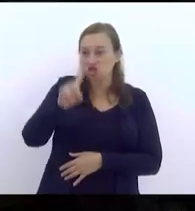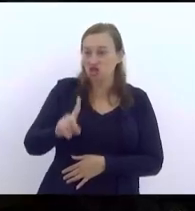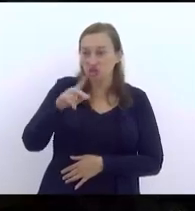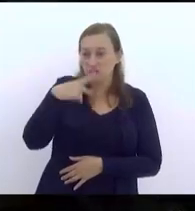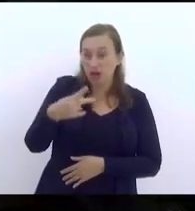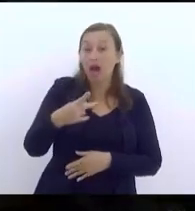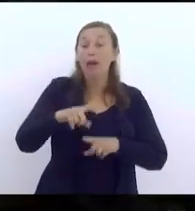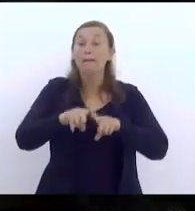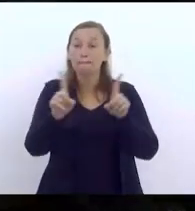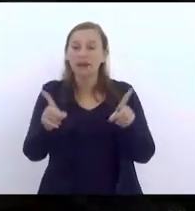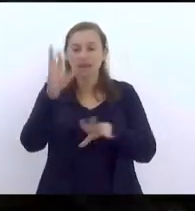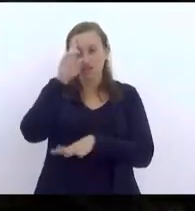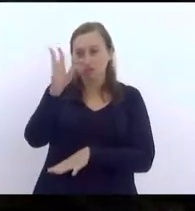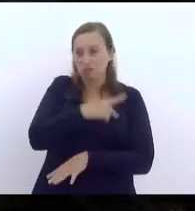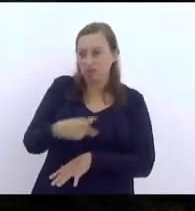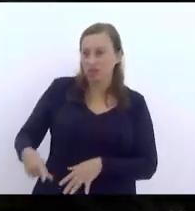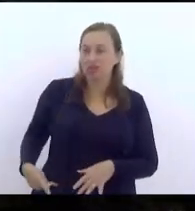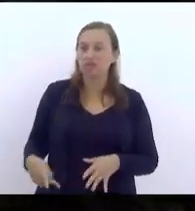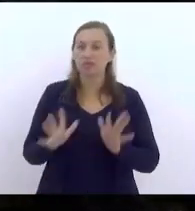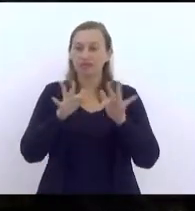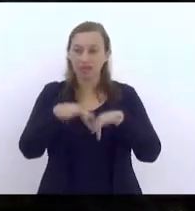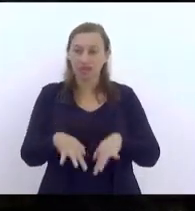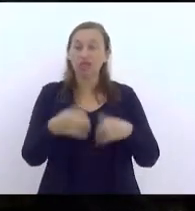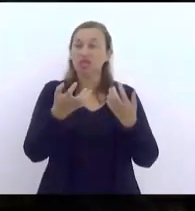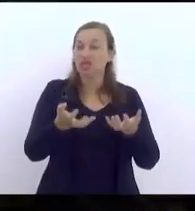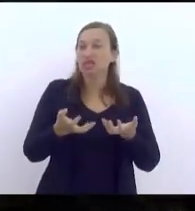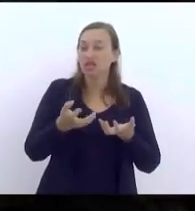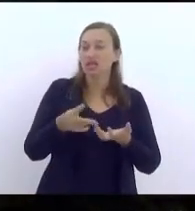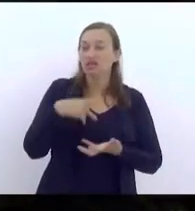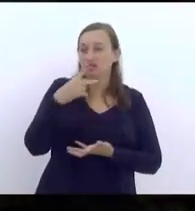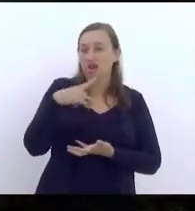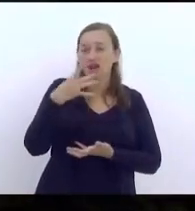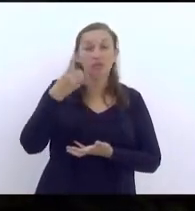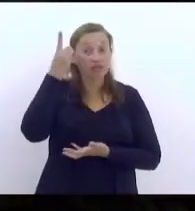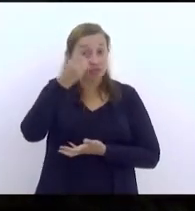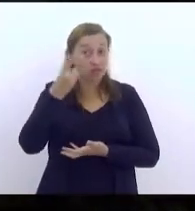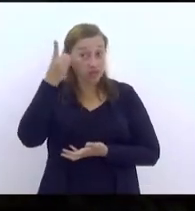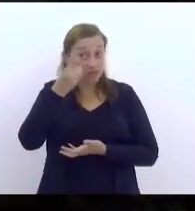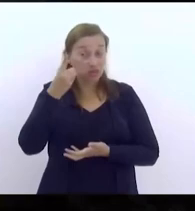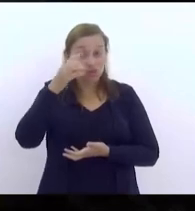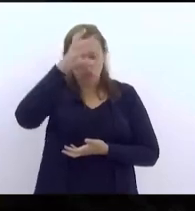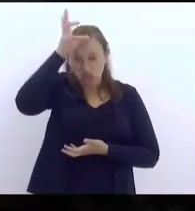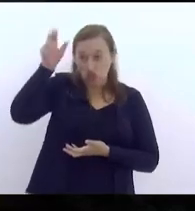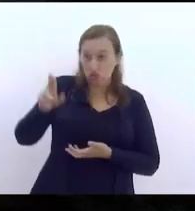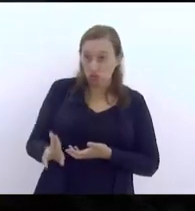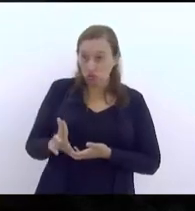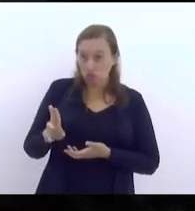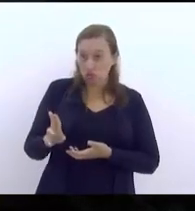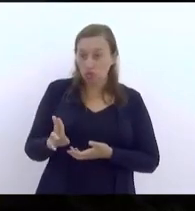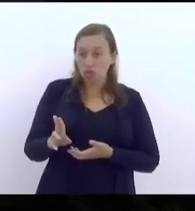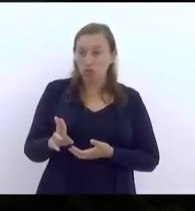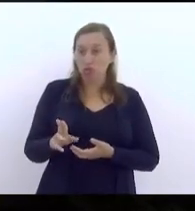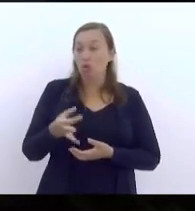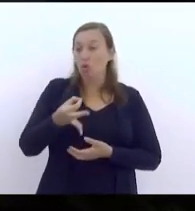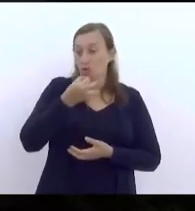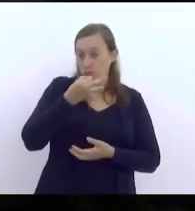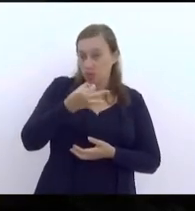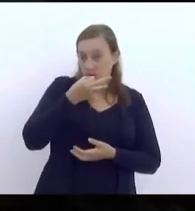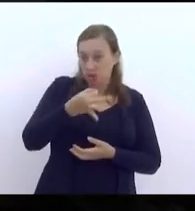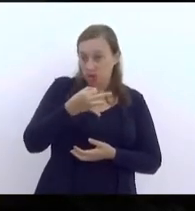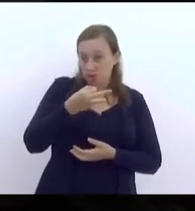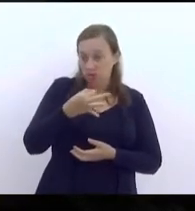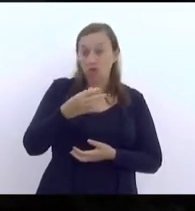senhor presidente, para encerrar, queria dizer à deputada Tia Ju, que comunga da opinião que eu vou